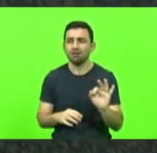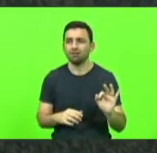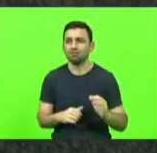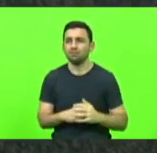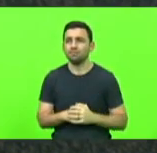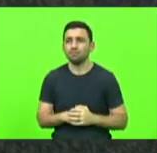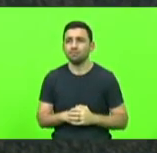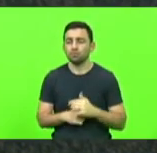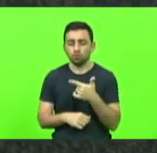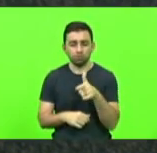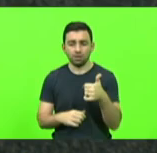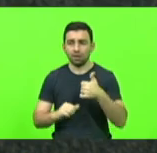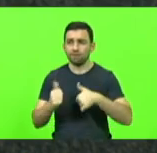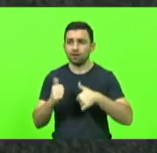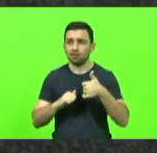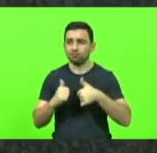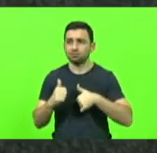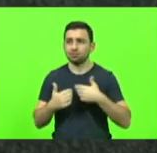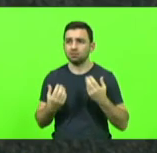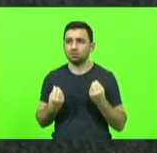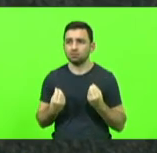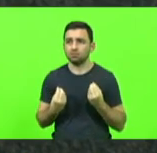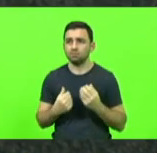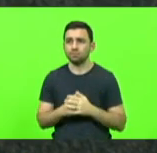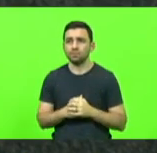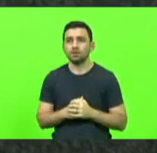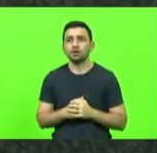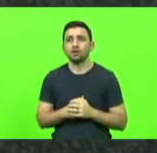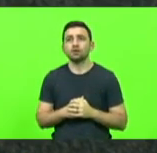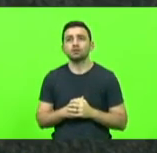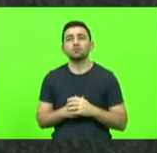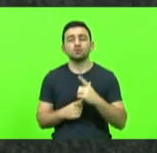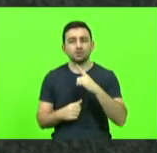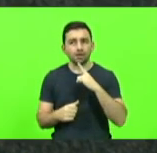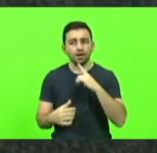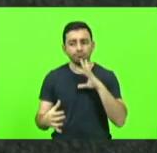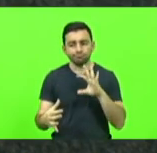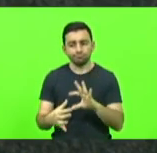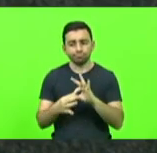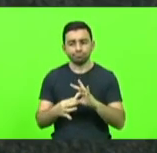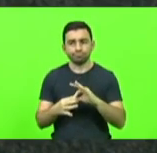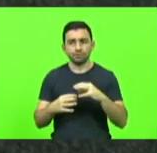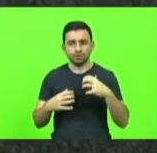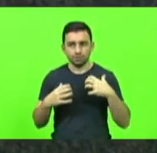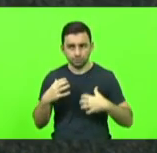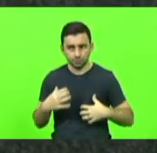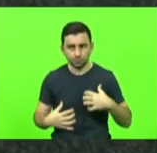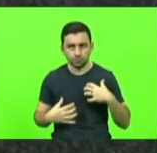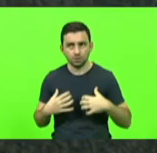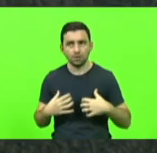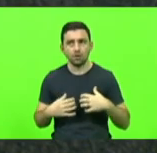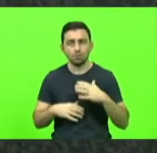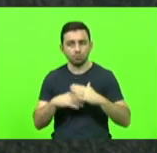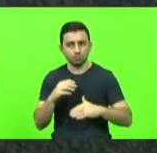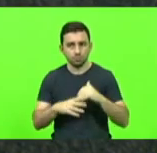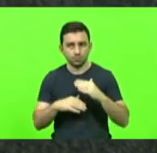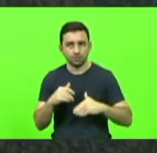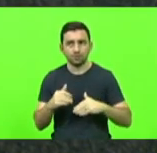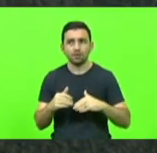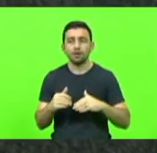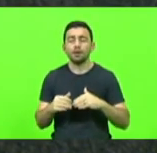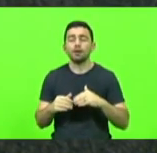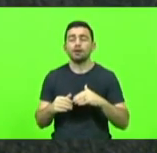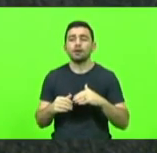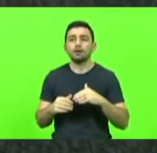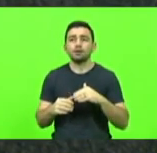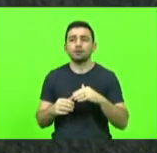têm avaliação nesse sentido. Nós temos a integração sensorial, que é prática baseada em evidência, que